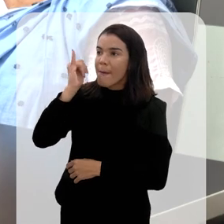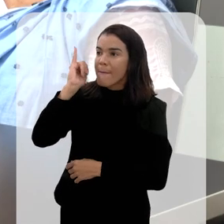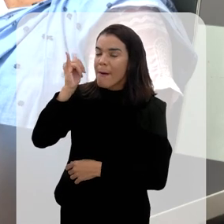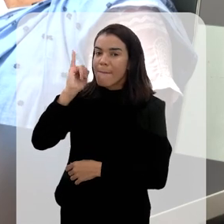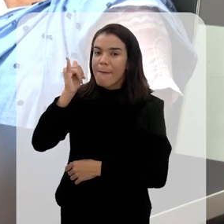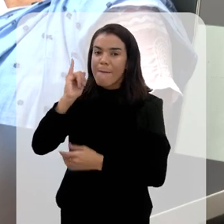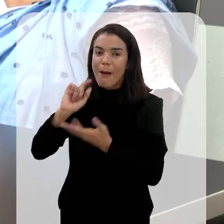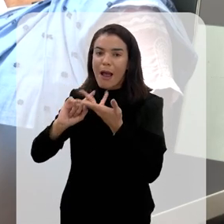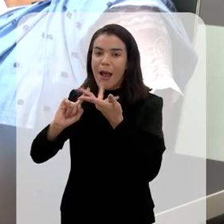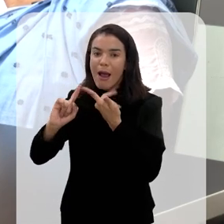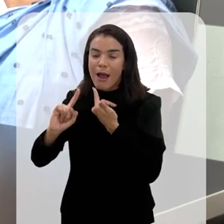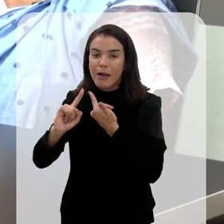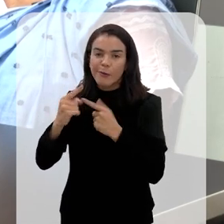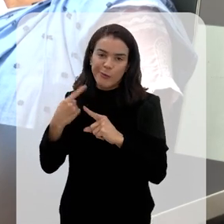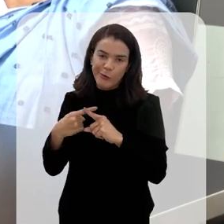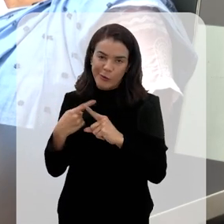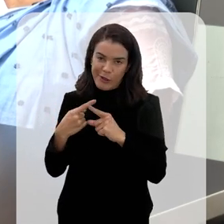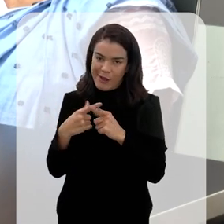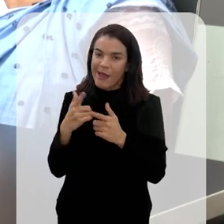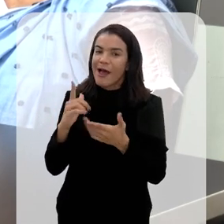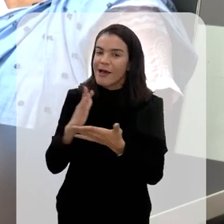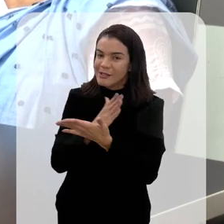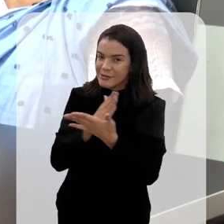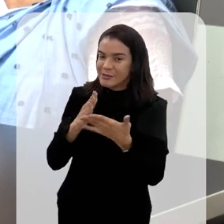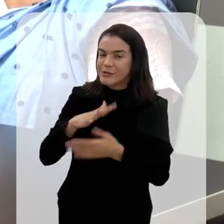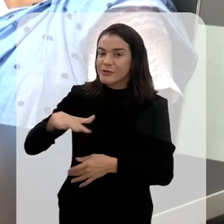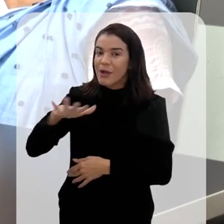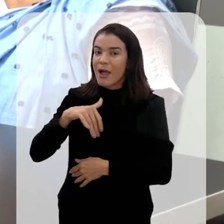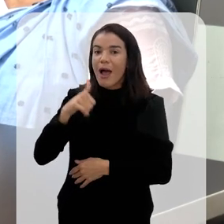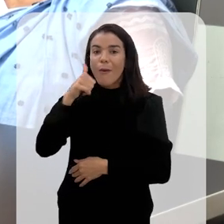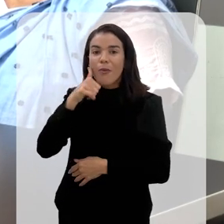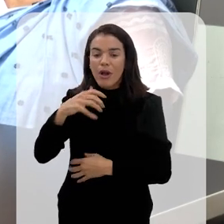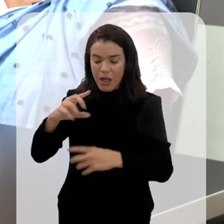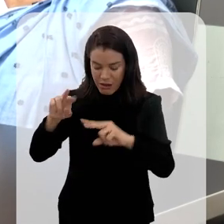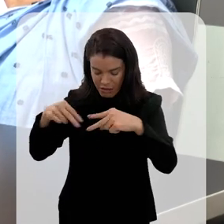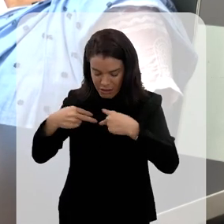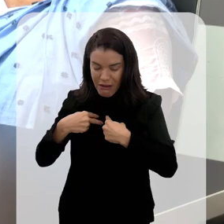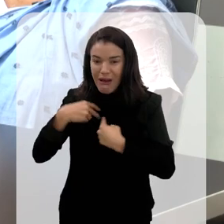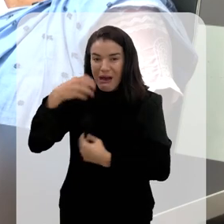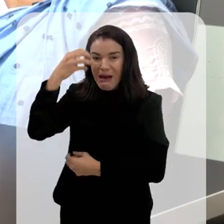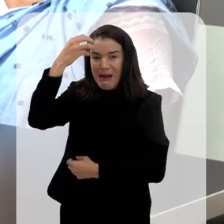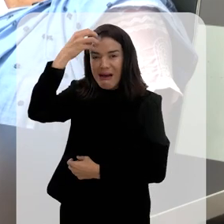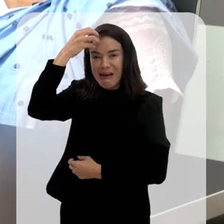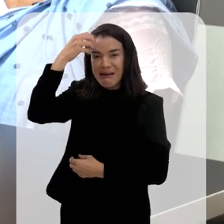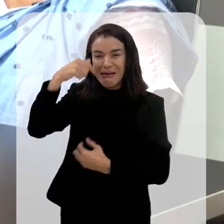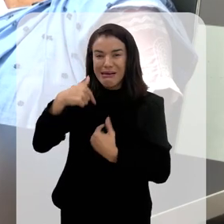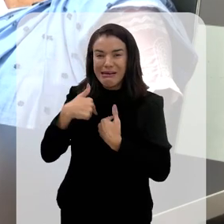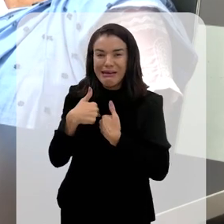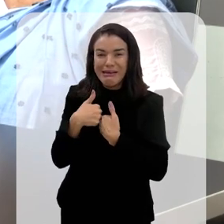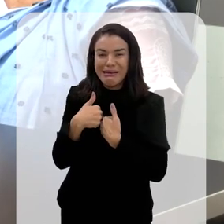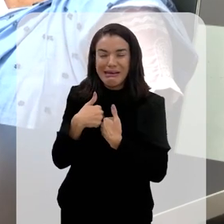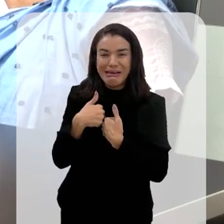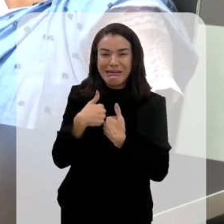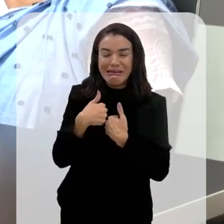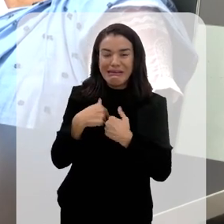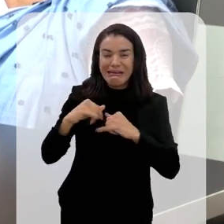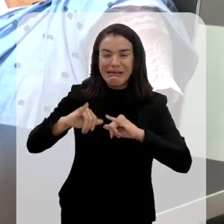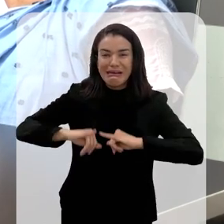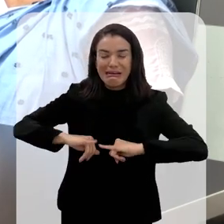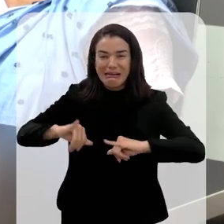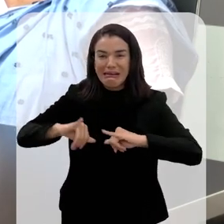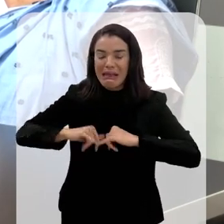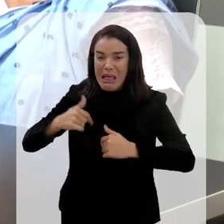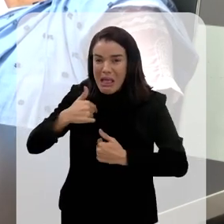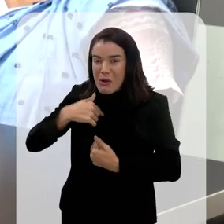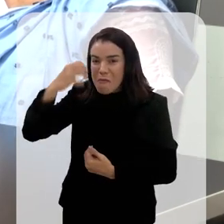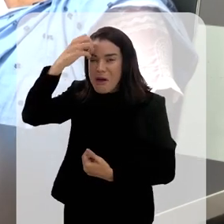está acontecendo. Até porque, na maioria das vezes, a mulher se sente culpada, né? Ela está sofrendo, mas